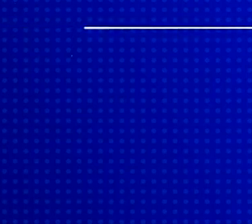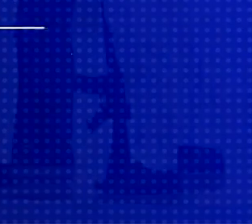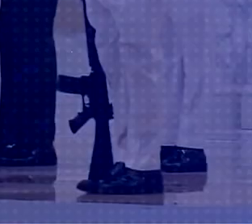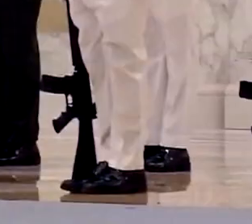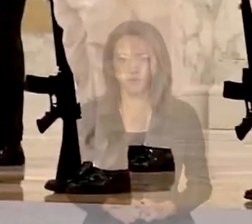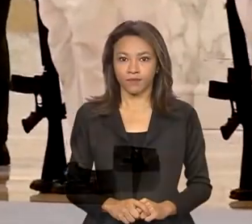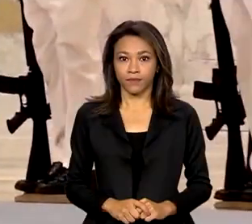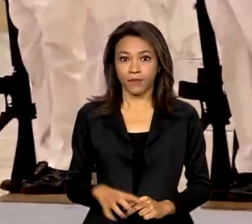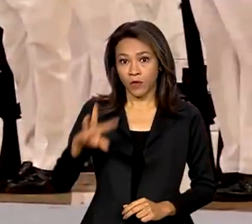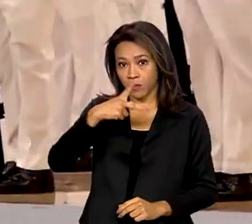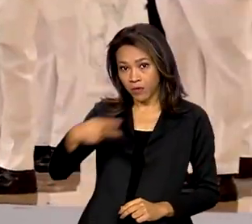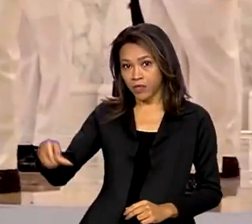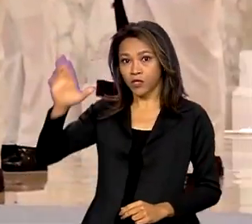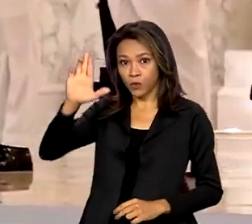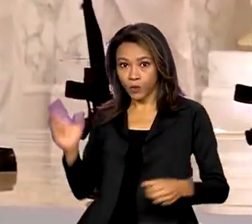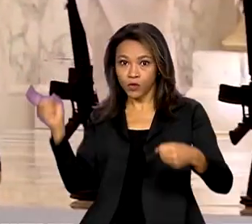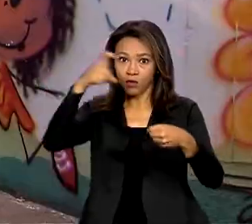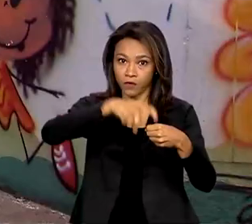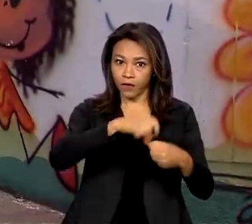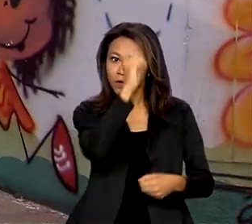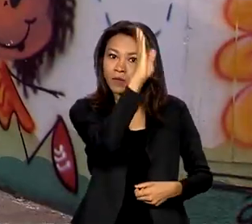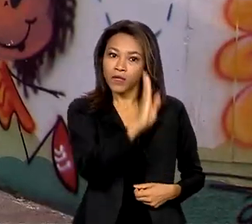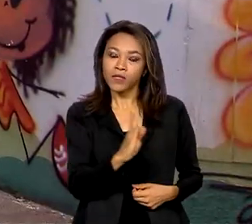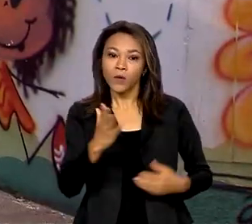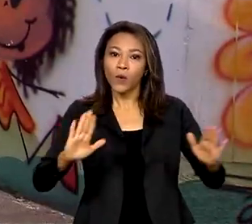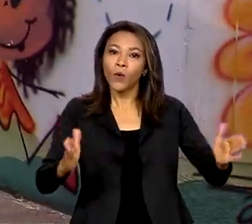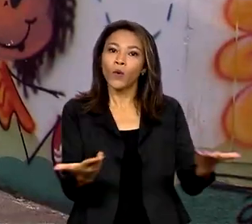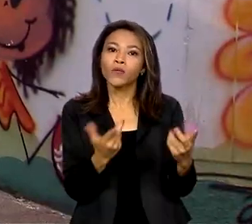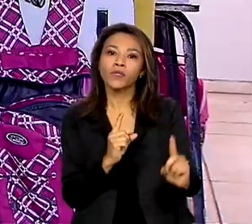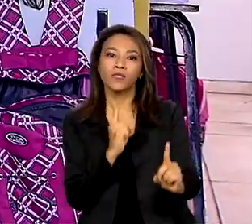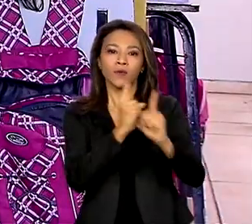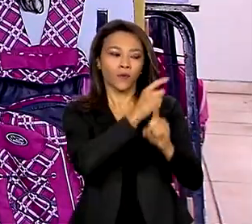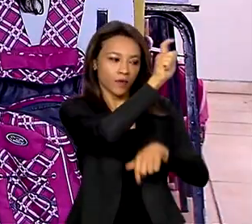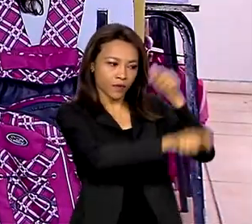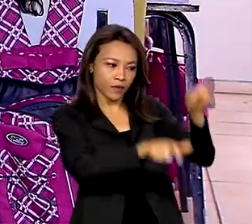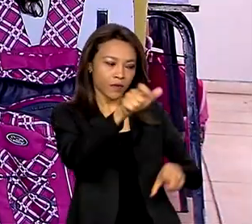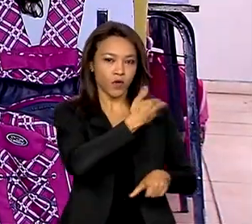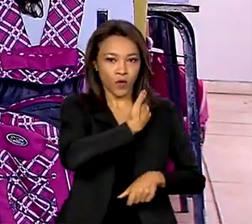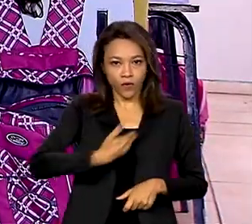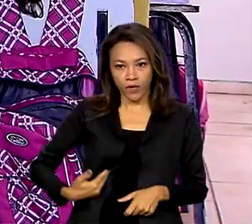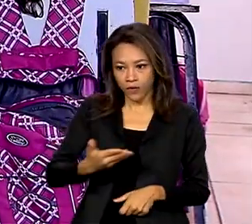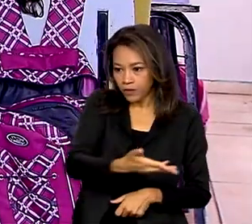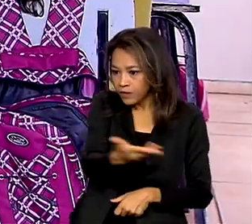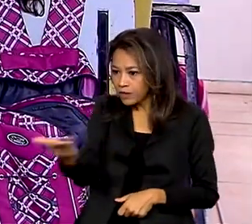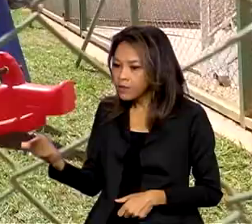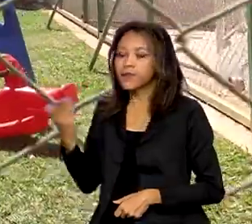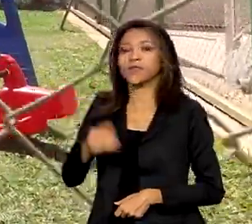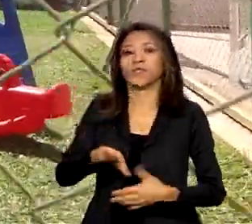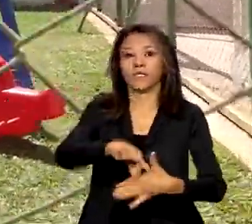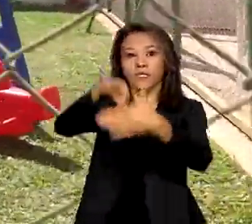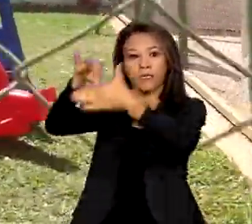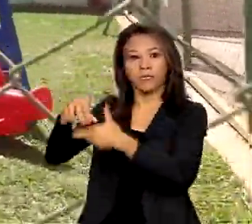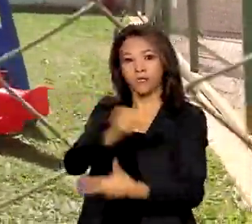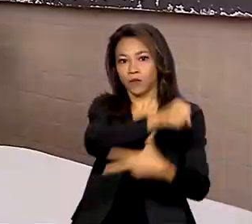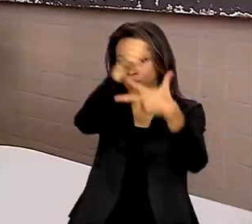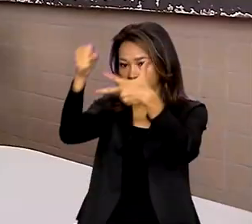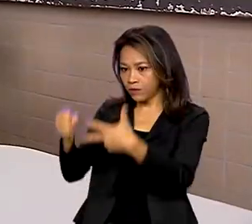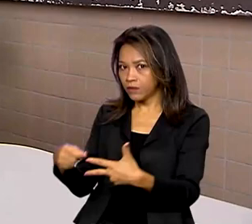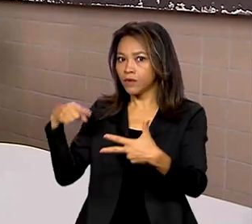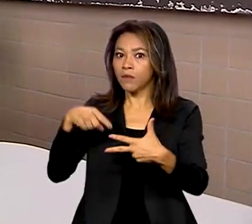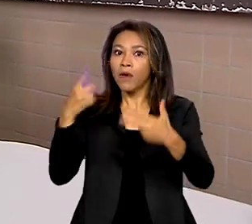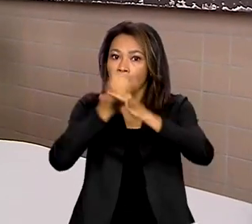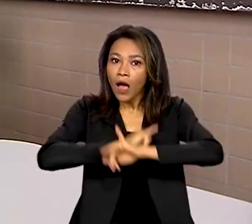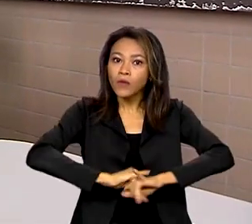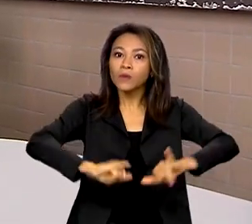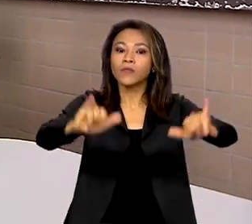de volta ao Brasil Presidente Lula se encontra hoje com o governadores e líderes dos três poderes para anunciar medidas de